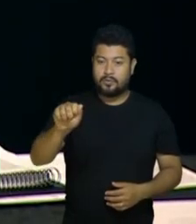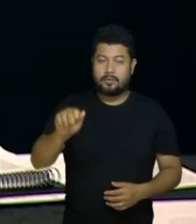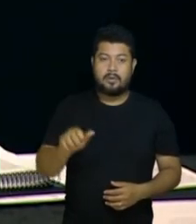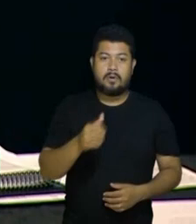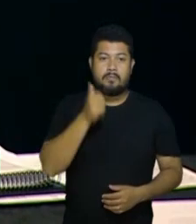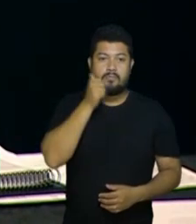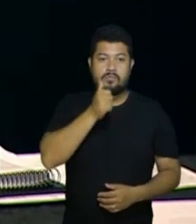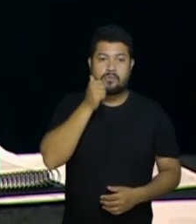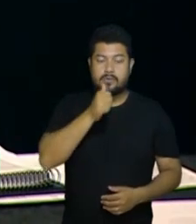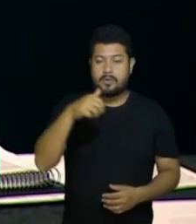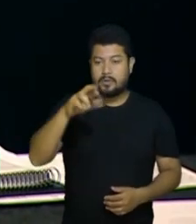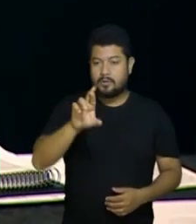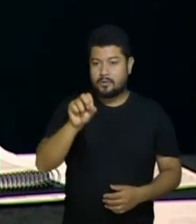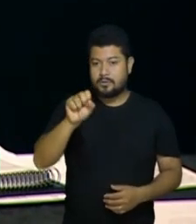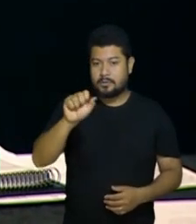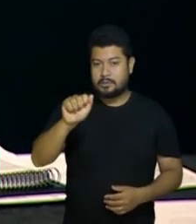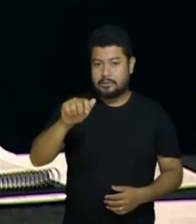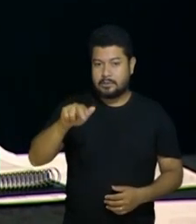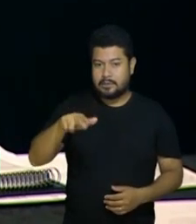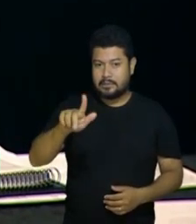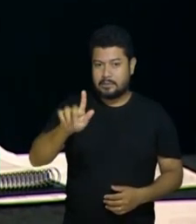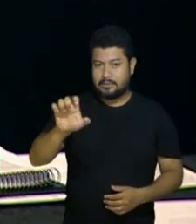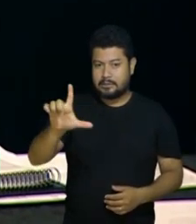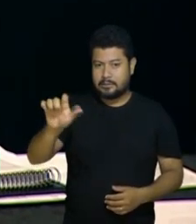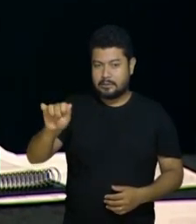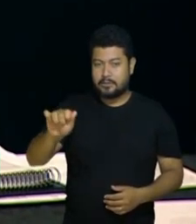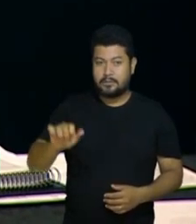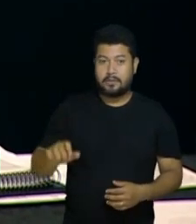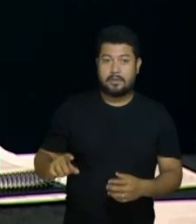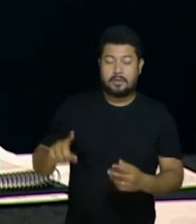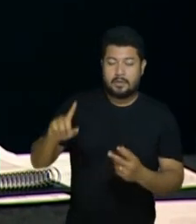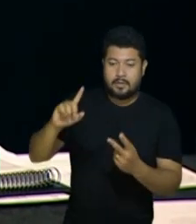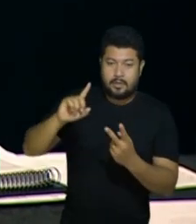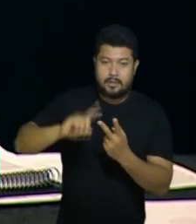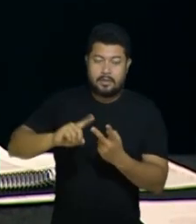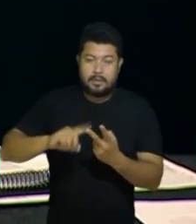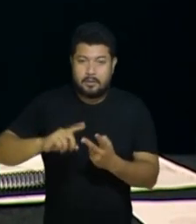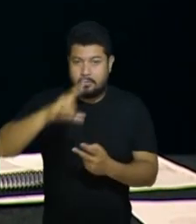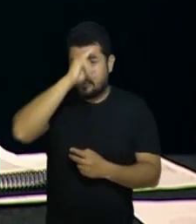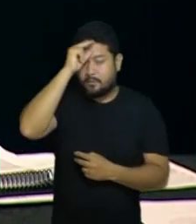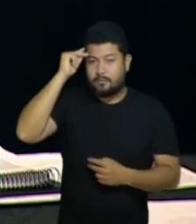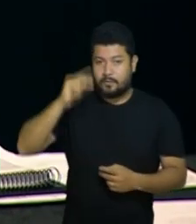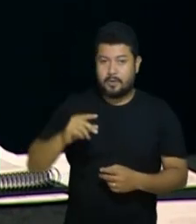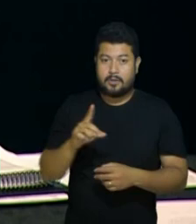Barba, excelentíssimo senhor prefeito do município de Doutor Pedrinho, Hartwig,